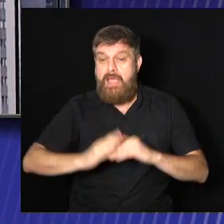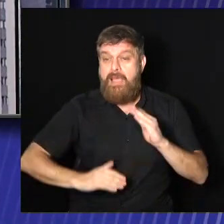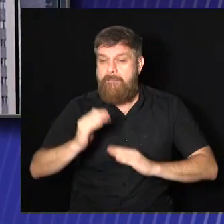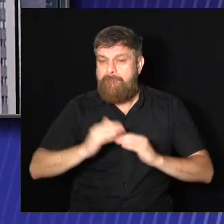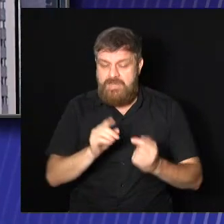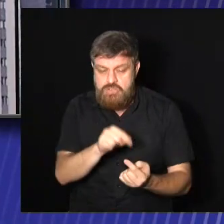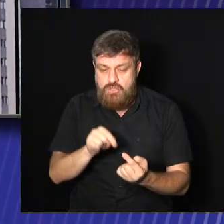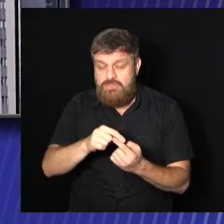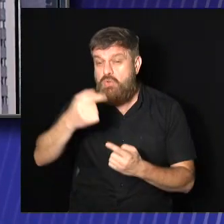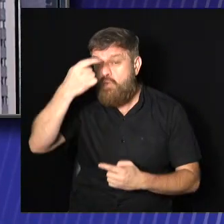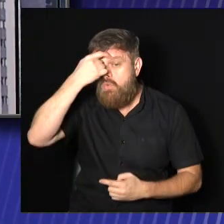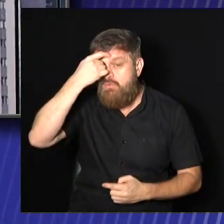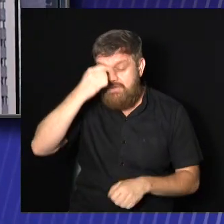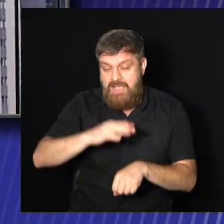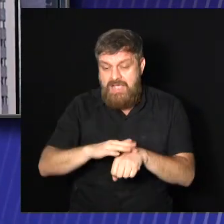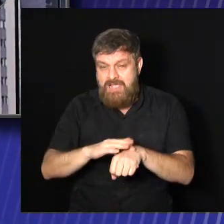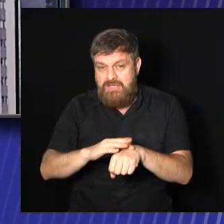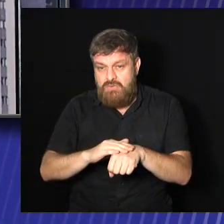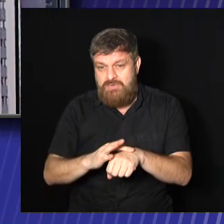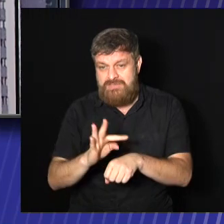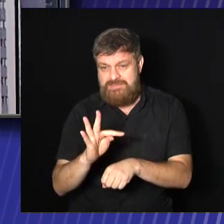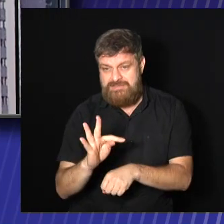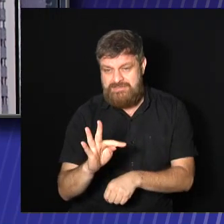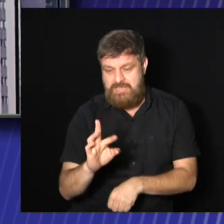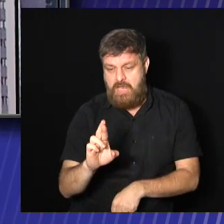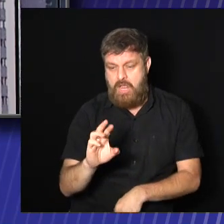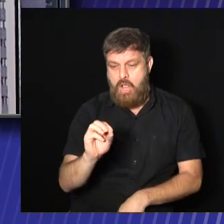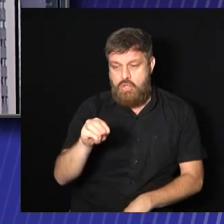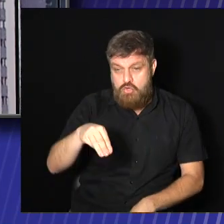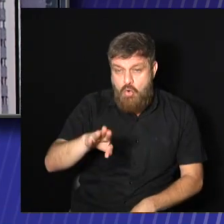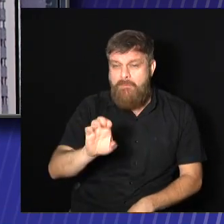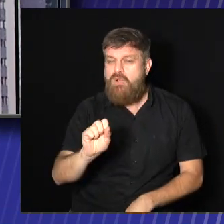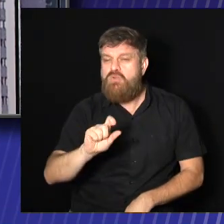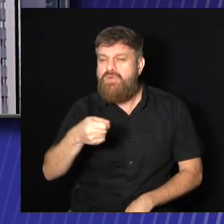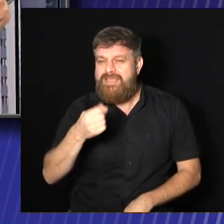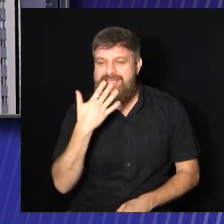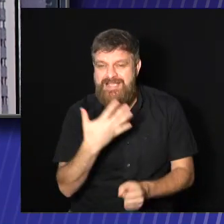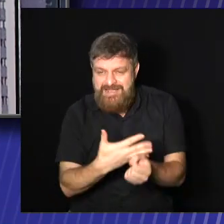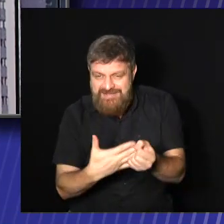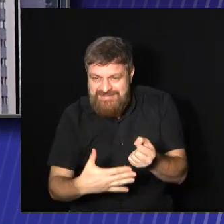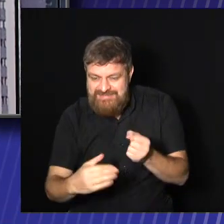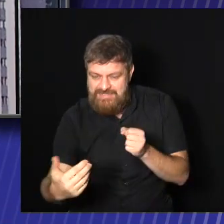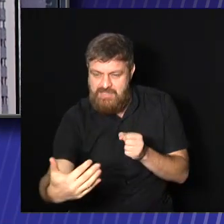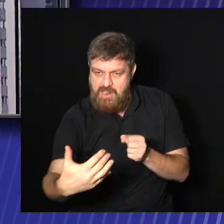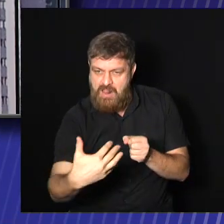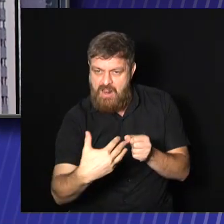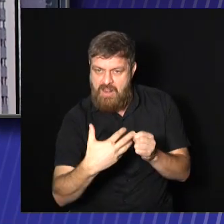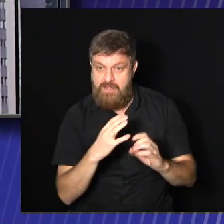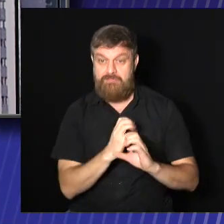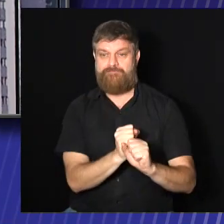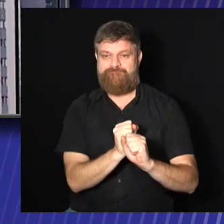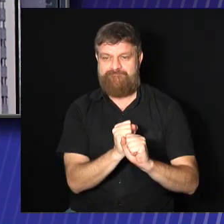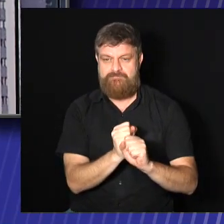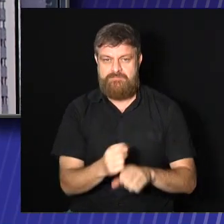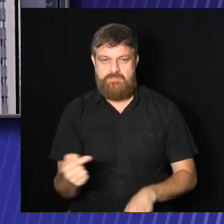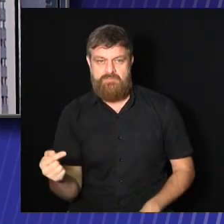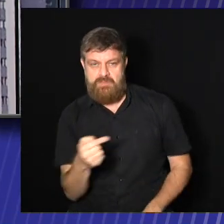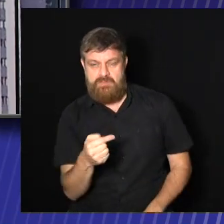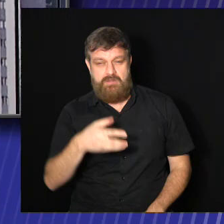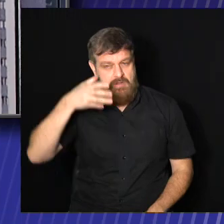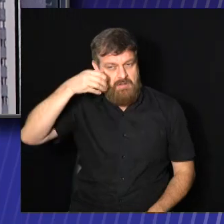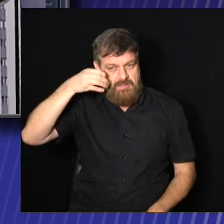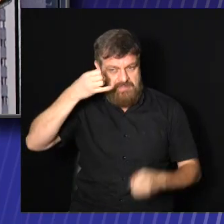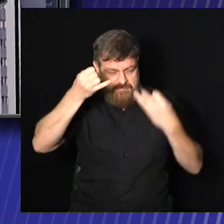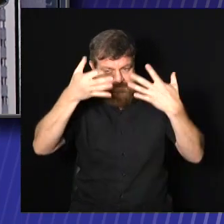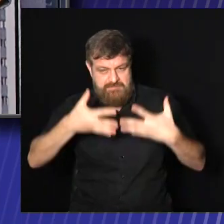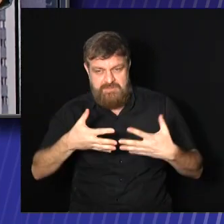de conscientização da trombose. Quem tem as informações já está aí na sua tela, é o repórter André Aranha. Boa